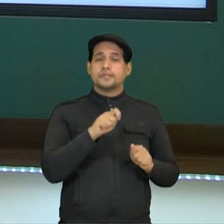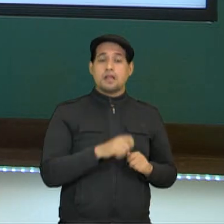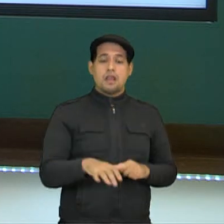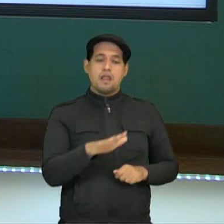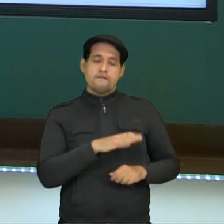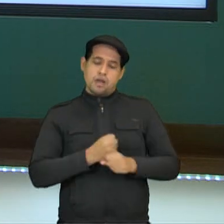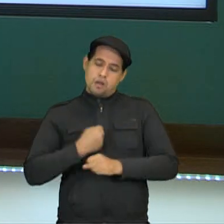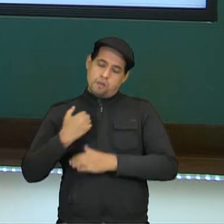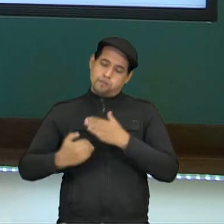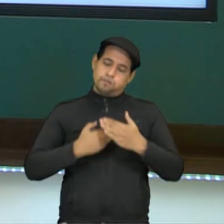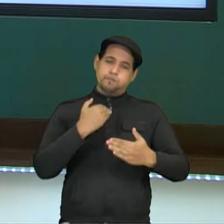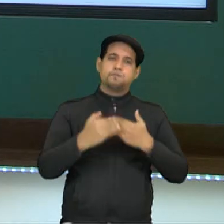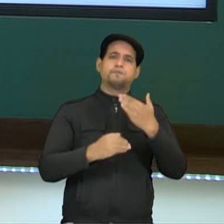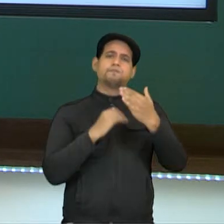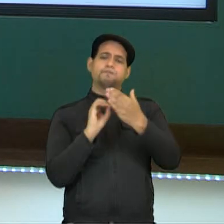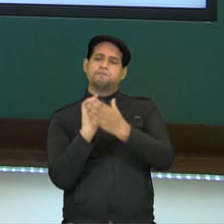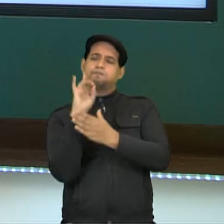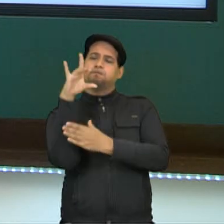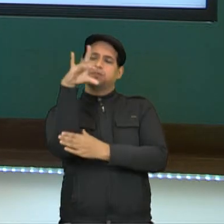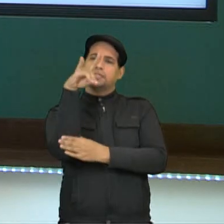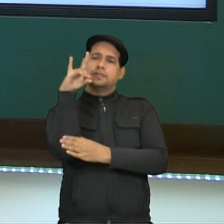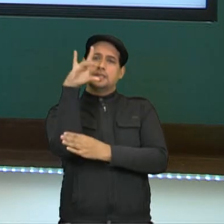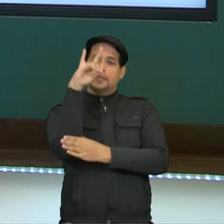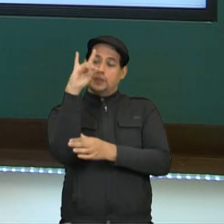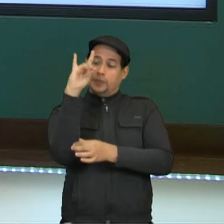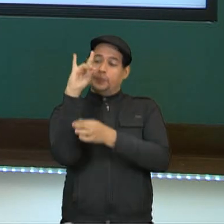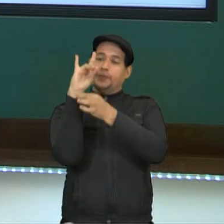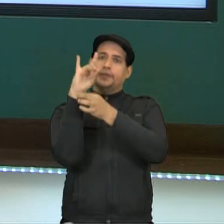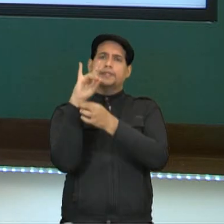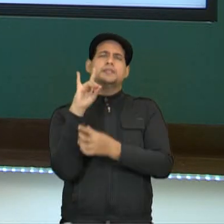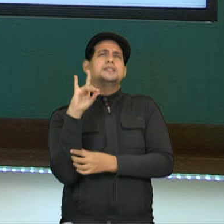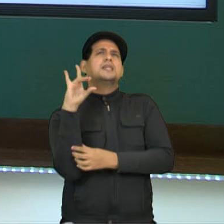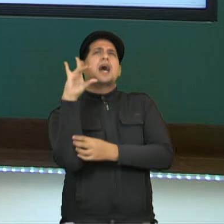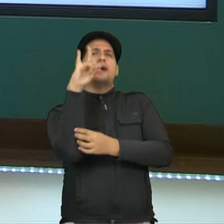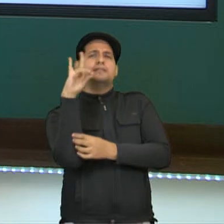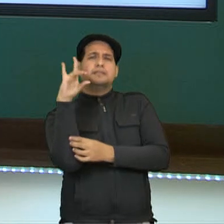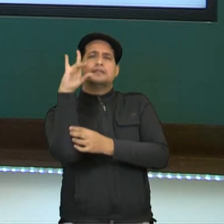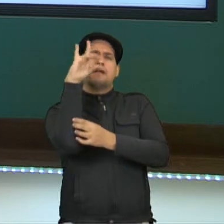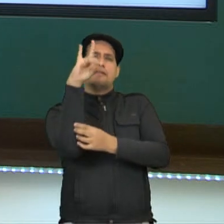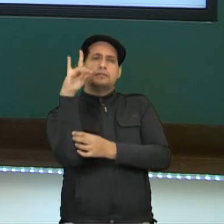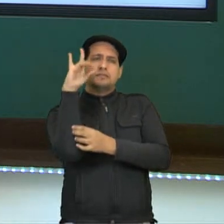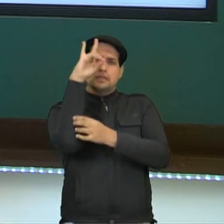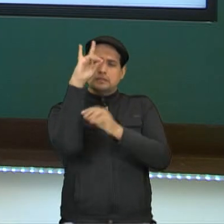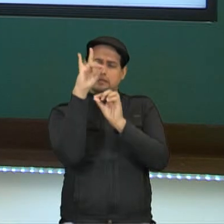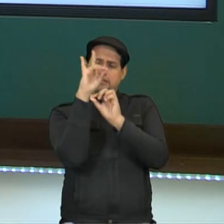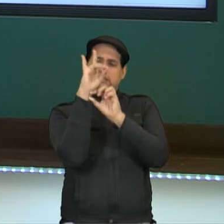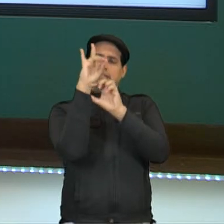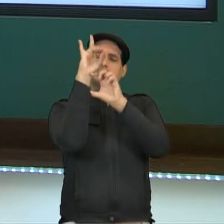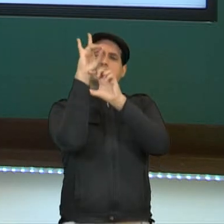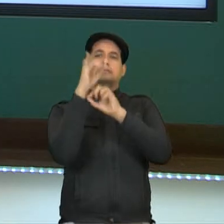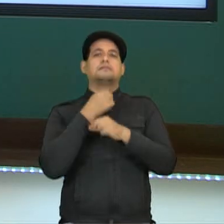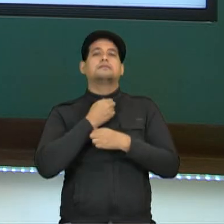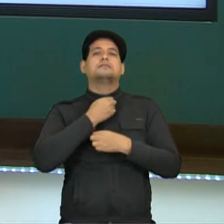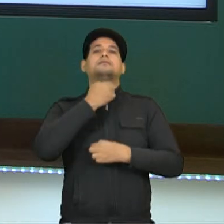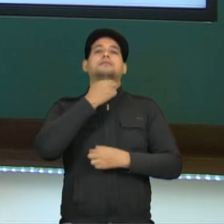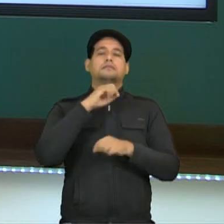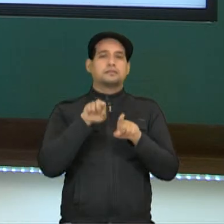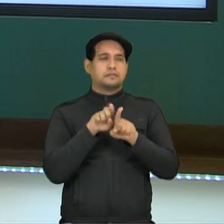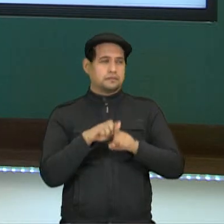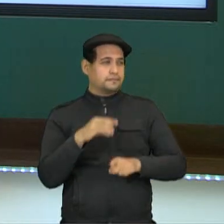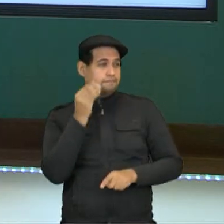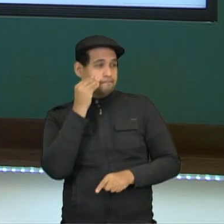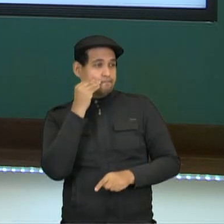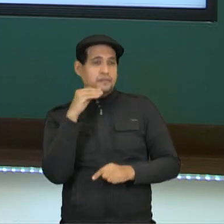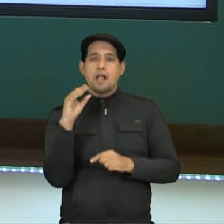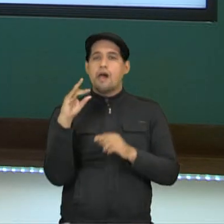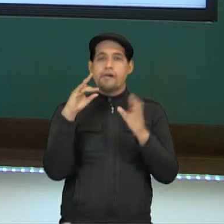passar do tempo, aumentando o tamanho do pescoço de tanto forçar esse órgão para conseguir buscar a